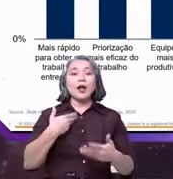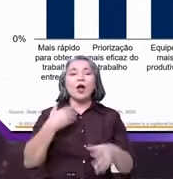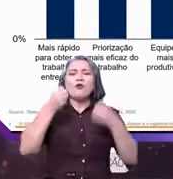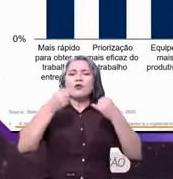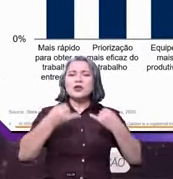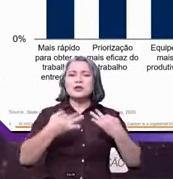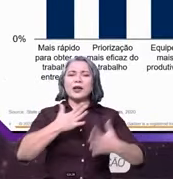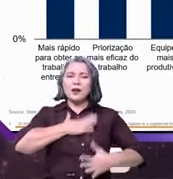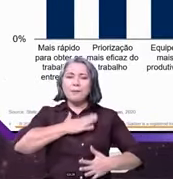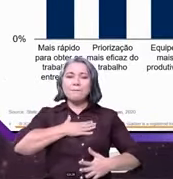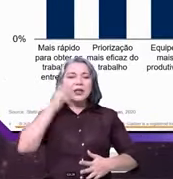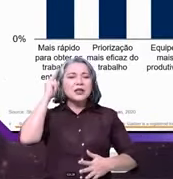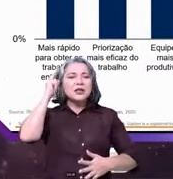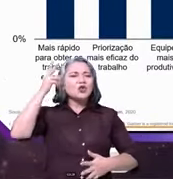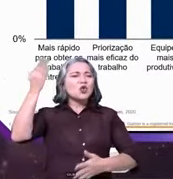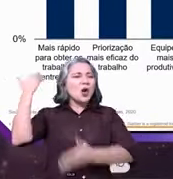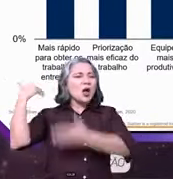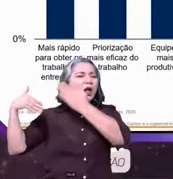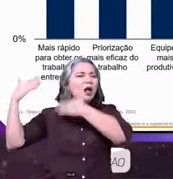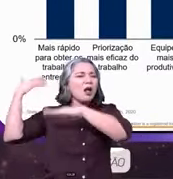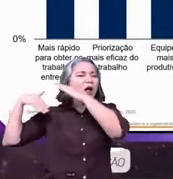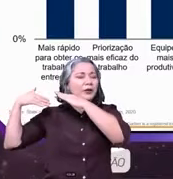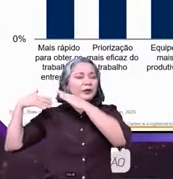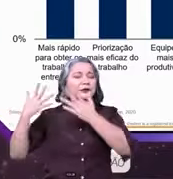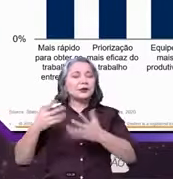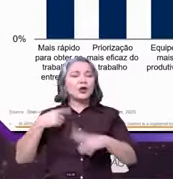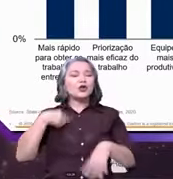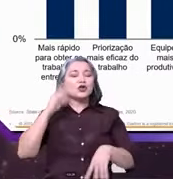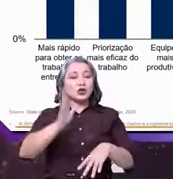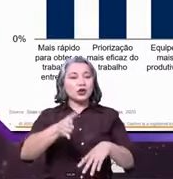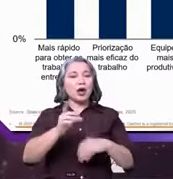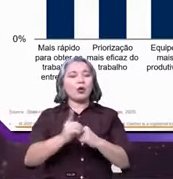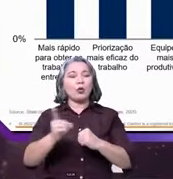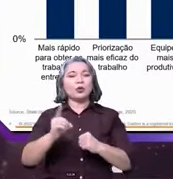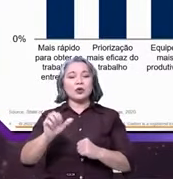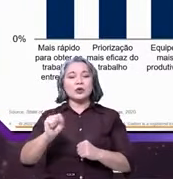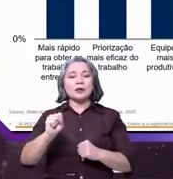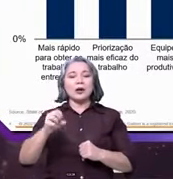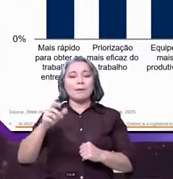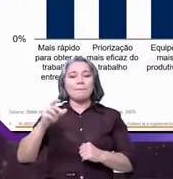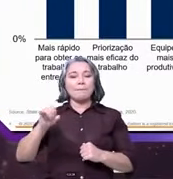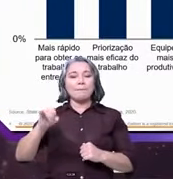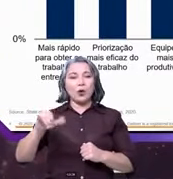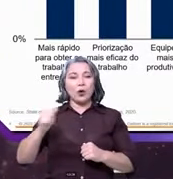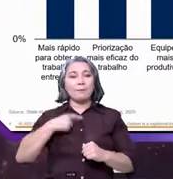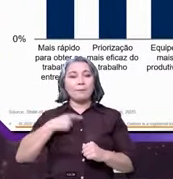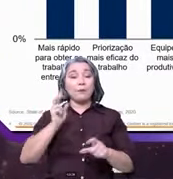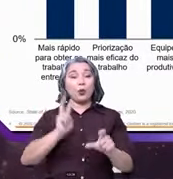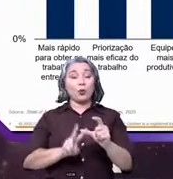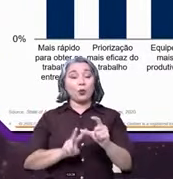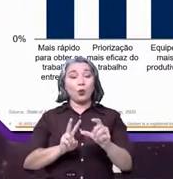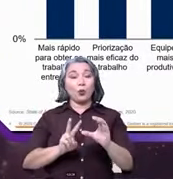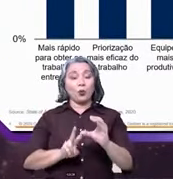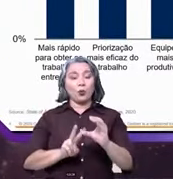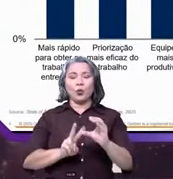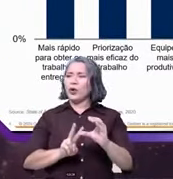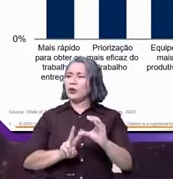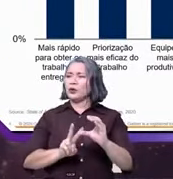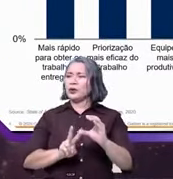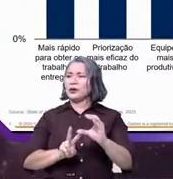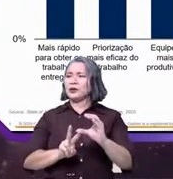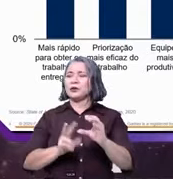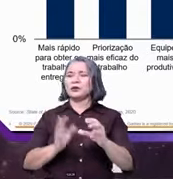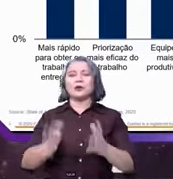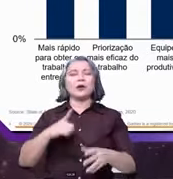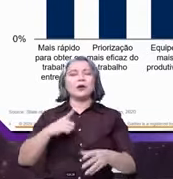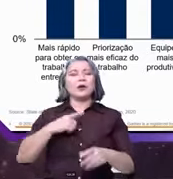pouquinho, historicamente, o meu passado, e aí o doutor Saboia apresentou um pouco do meu currículo. Com mais de 25 anos,